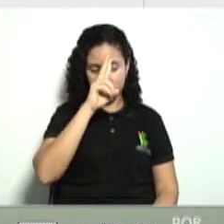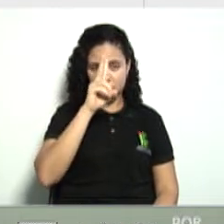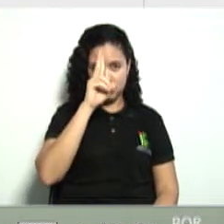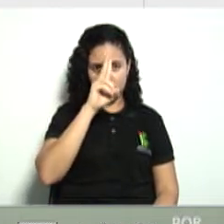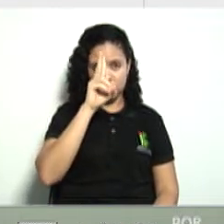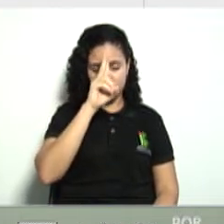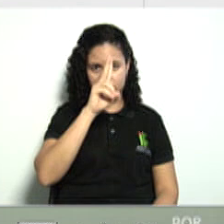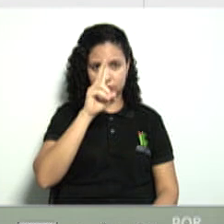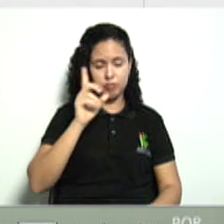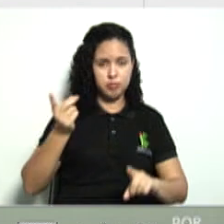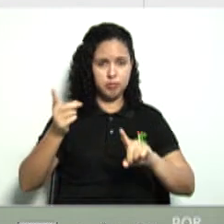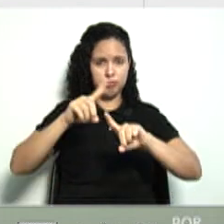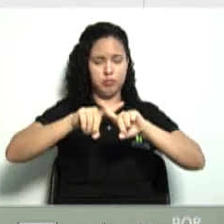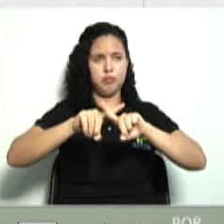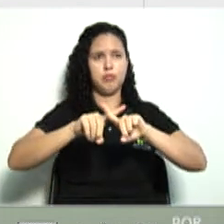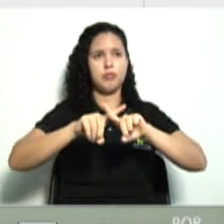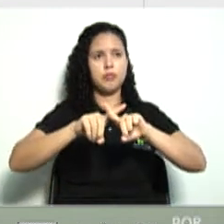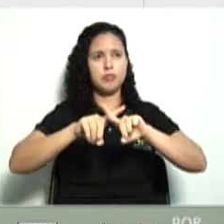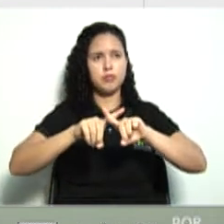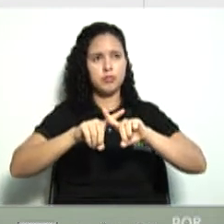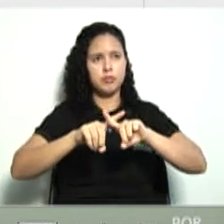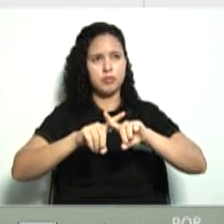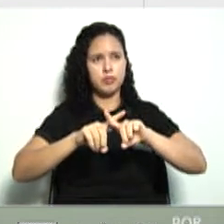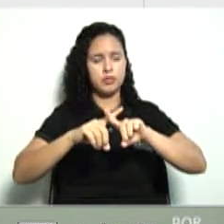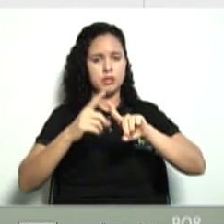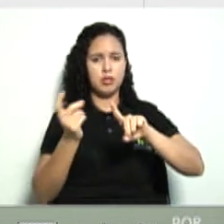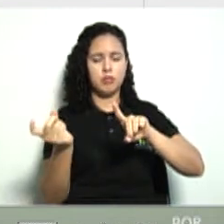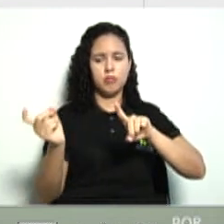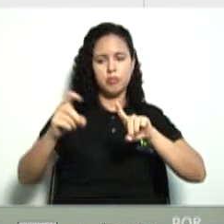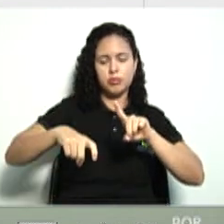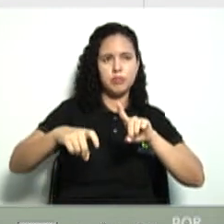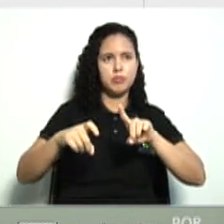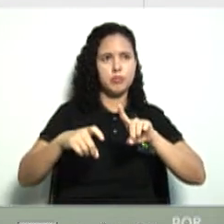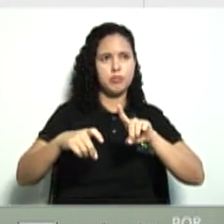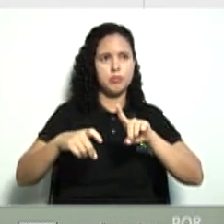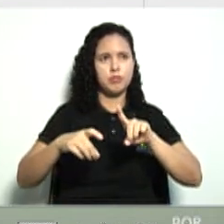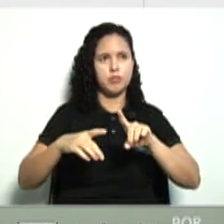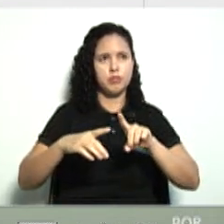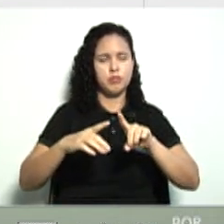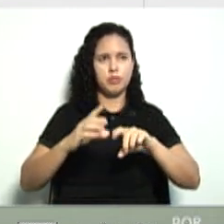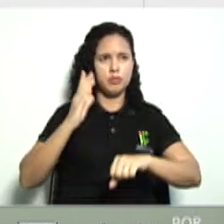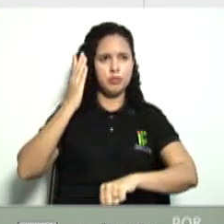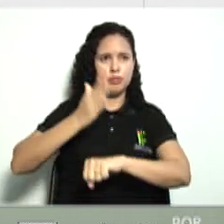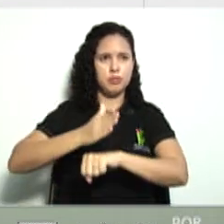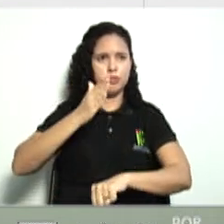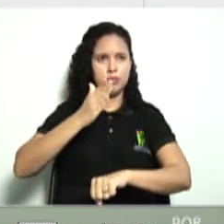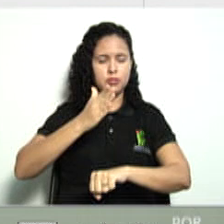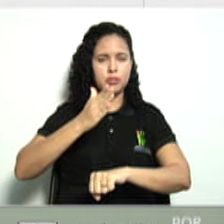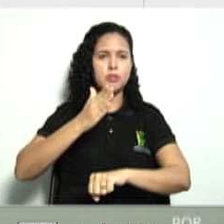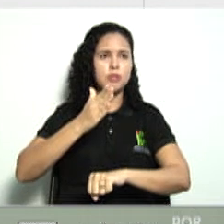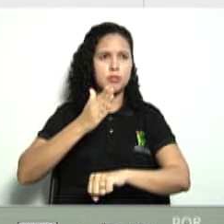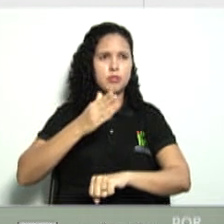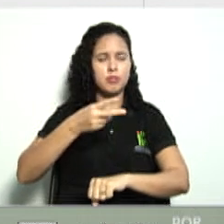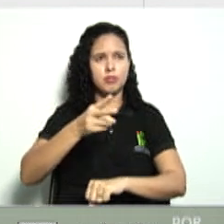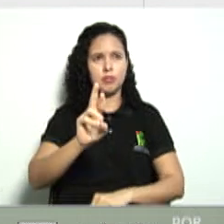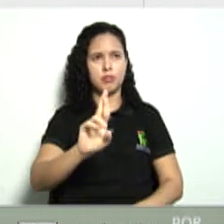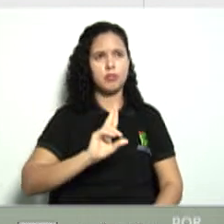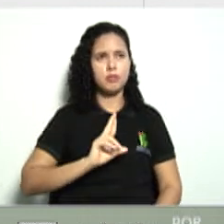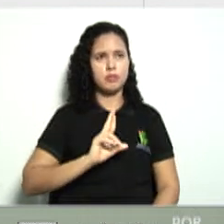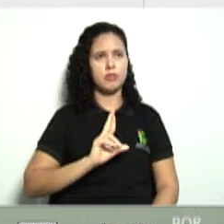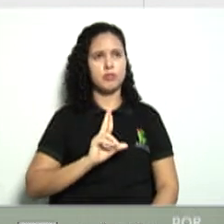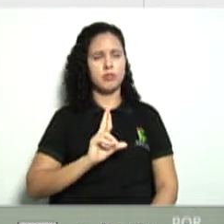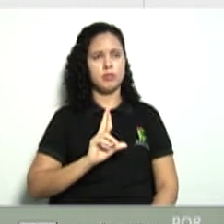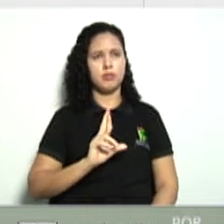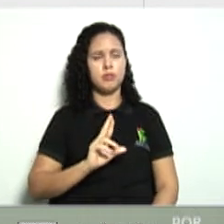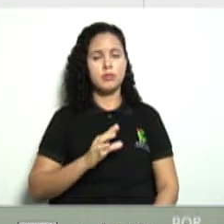o asterístico aqui, não é isso? Ó? E clica em cima. Olha o que vai acontecer. Ele vai ter o resultado. O que o Saulo